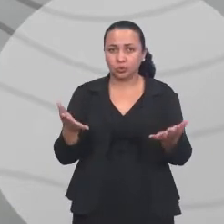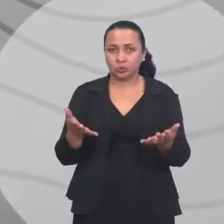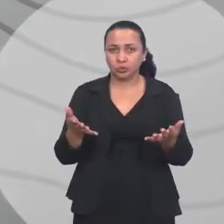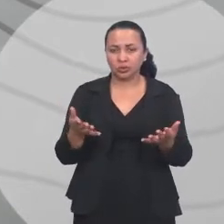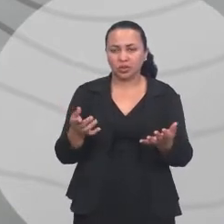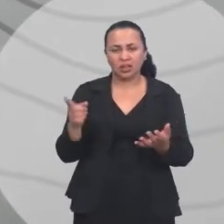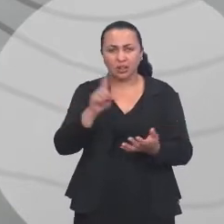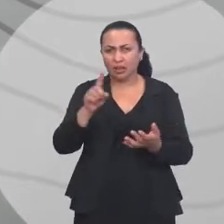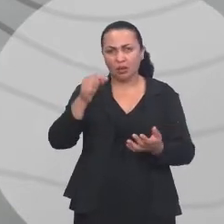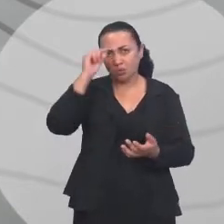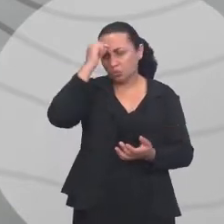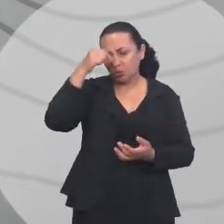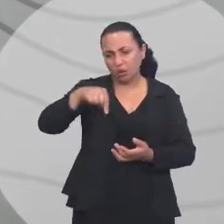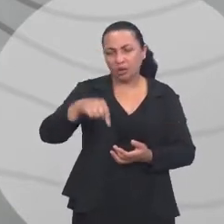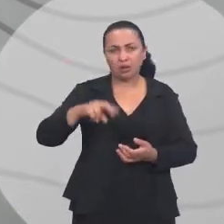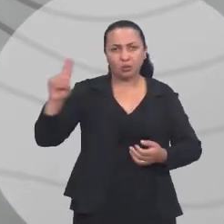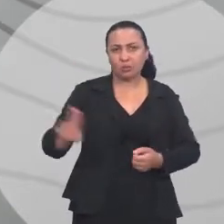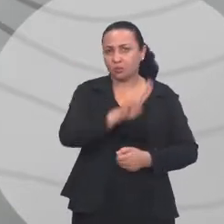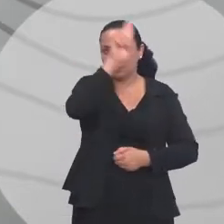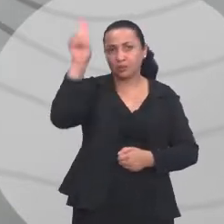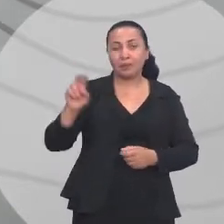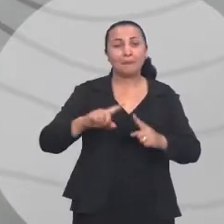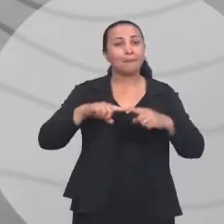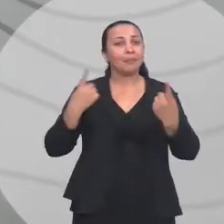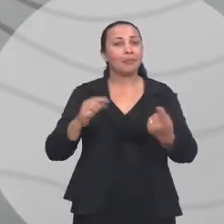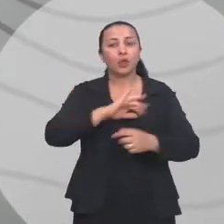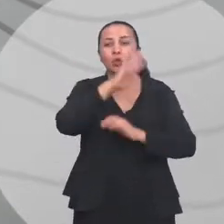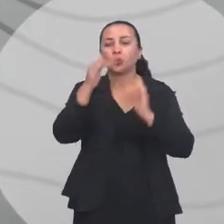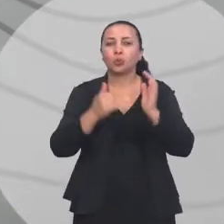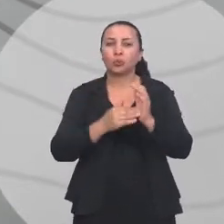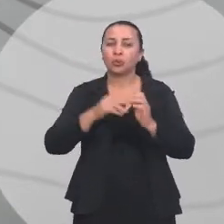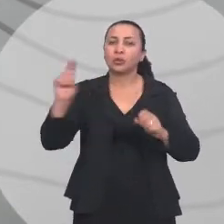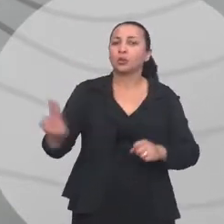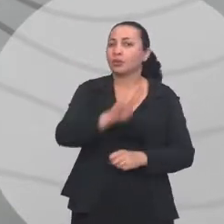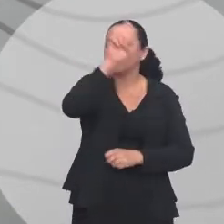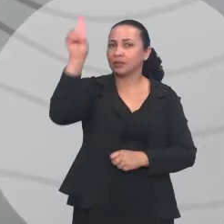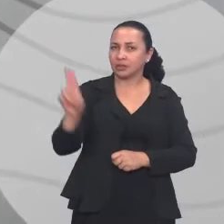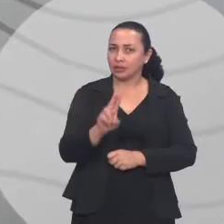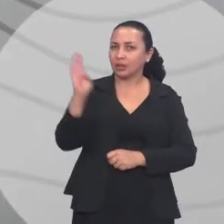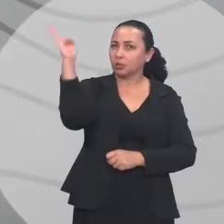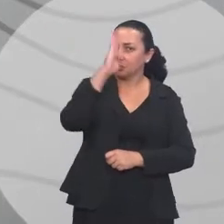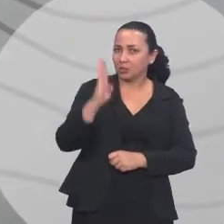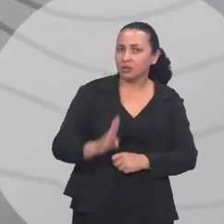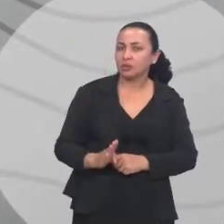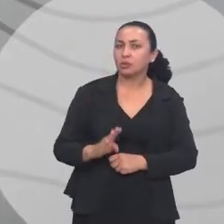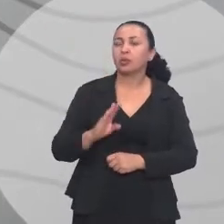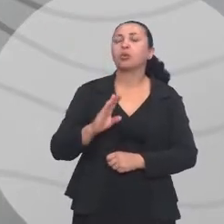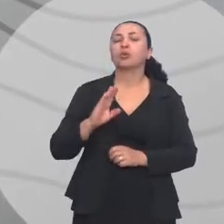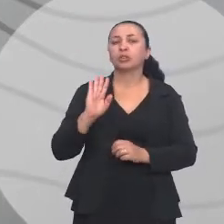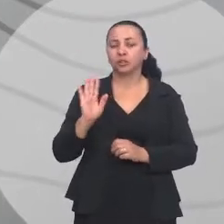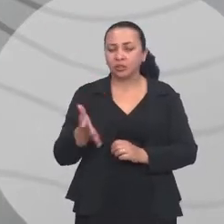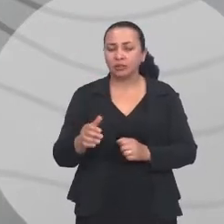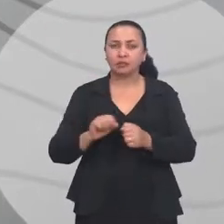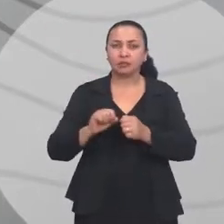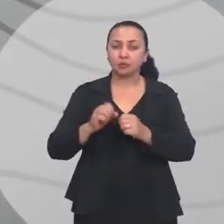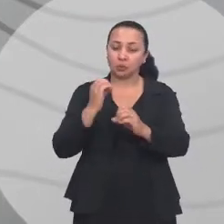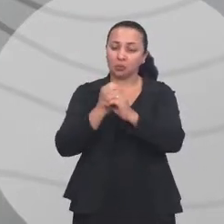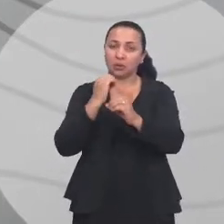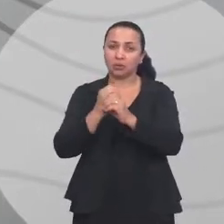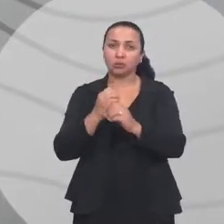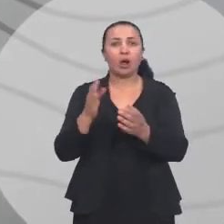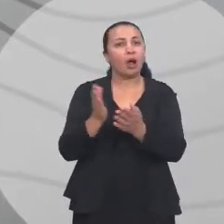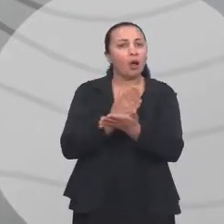não apenas aqui na web mas as universidades brasileiras já estão fazendo seus planos algumas já colocar em funcionamento